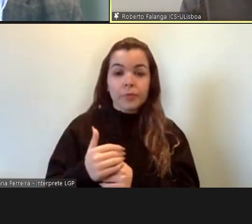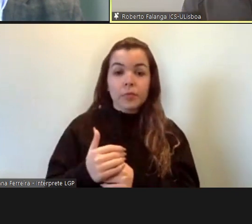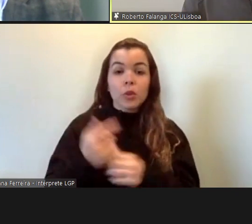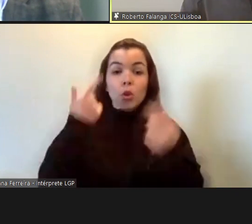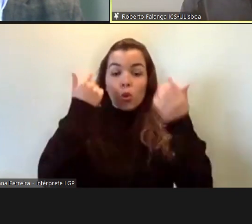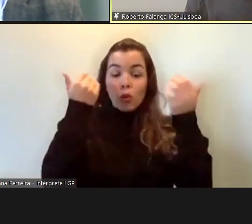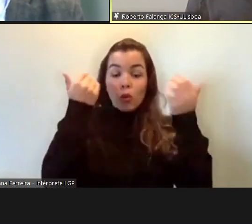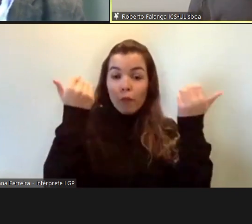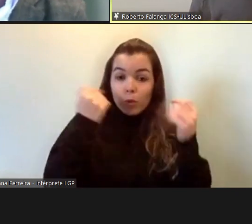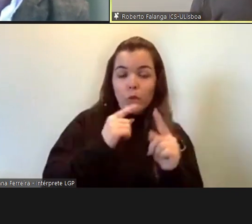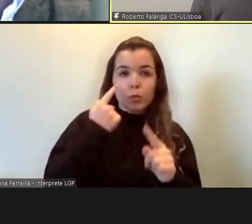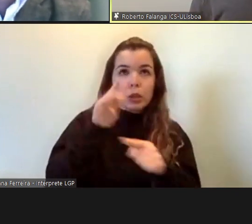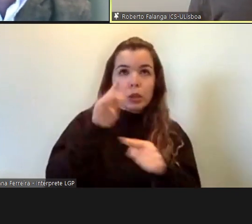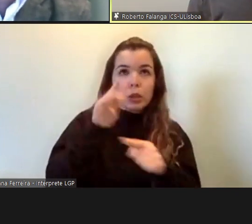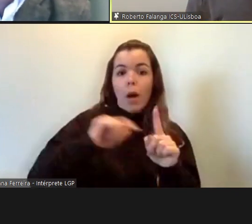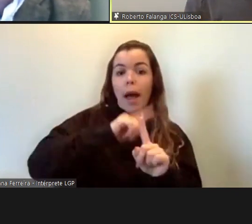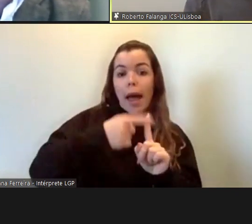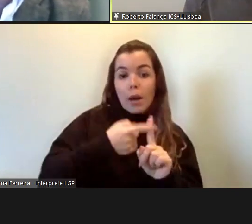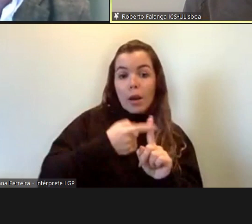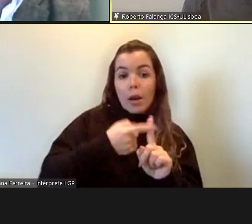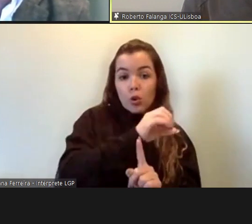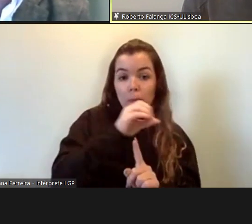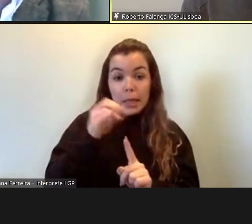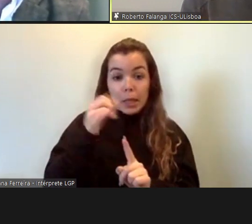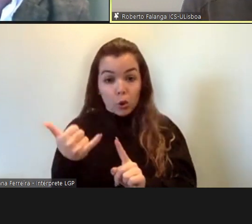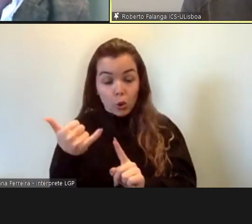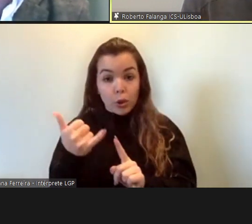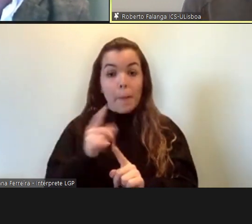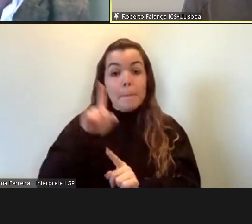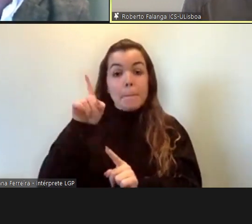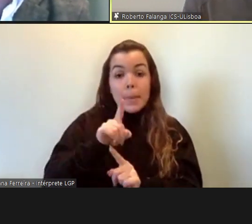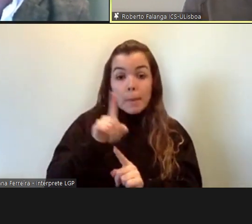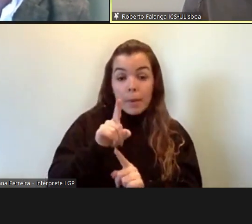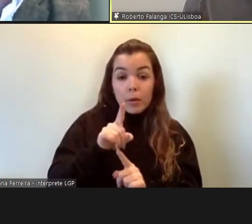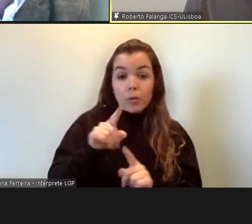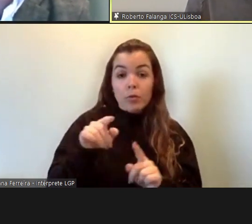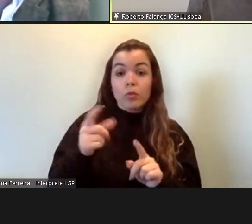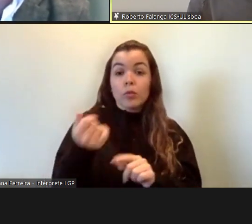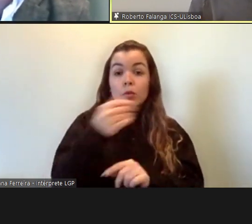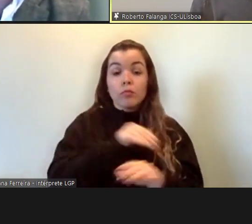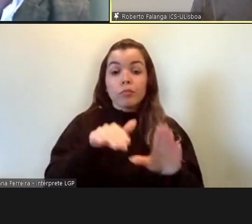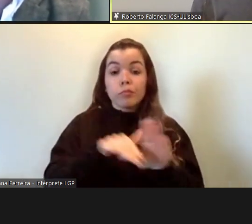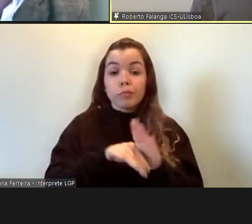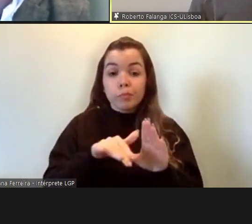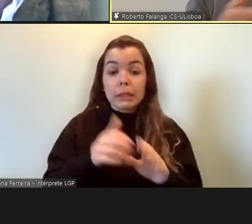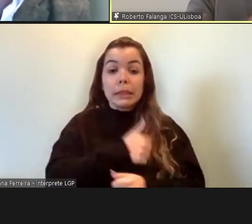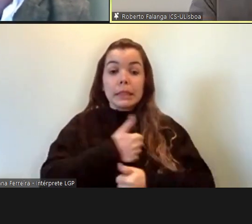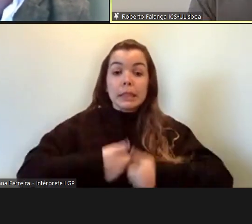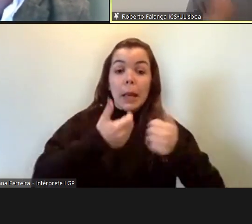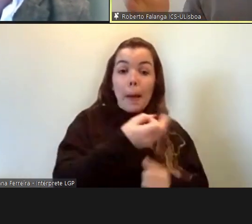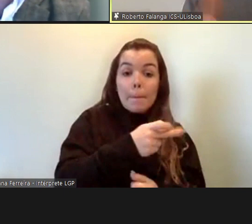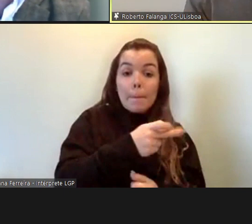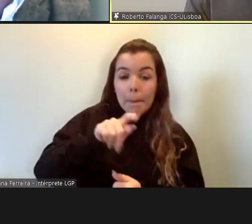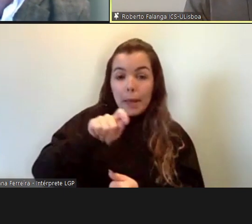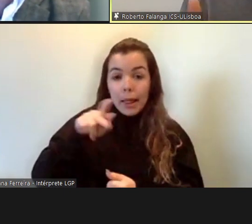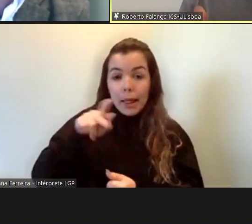2002 houve o primeiro orçamento participativo em Portugal na cidade de Palmela, na área metropolitana de Lisboa. Depois, a